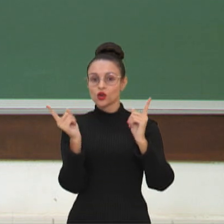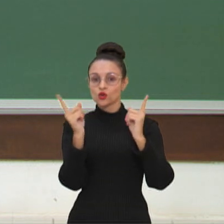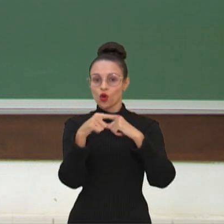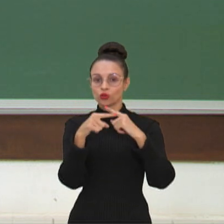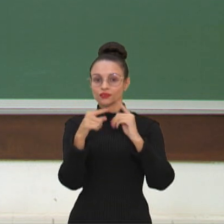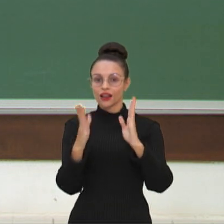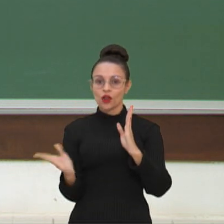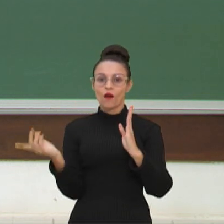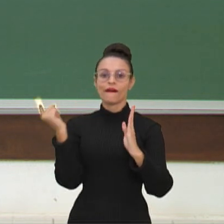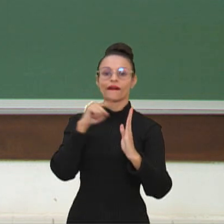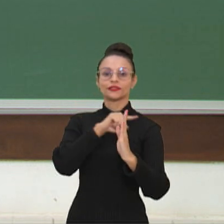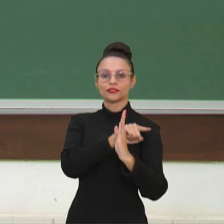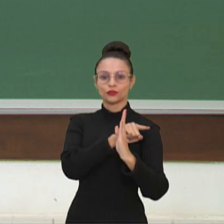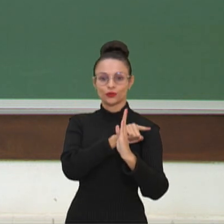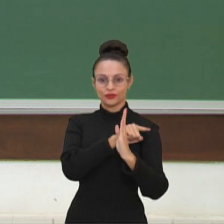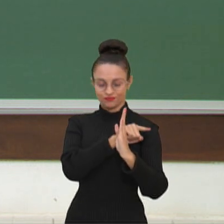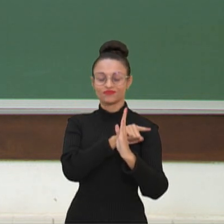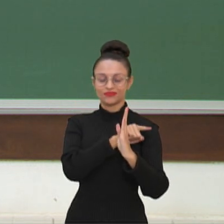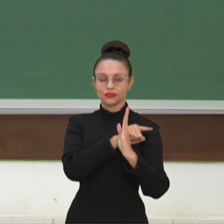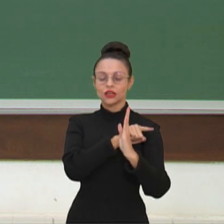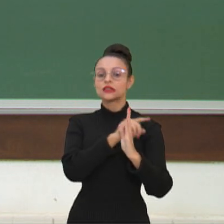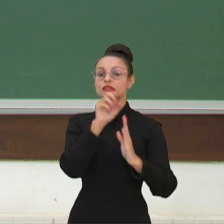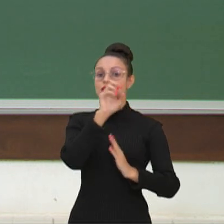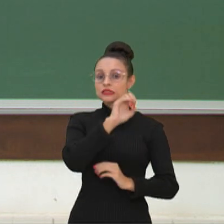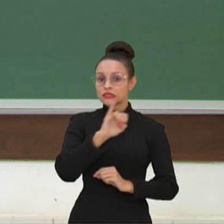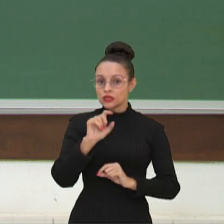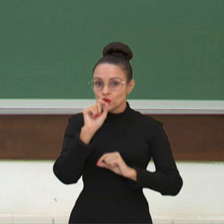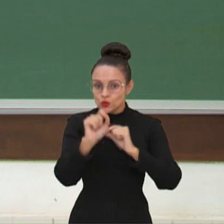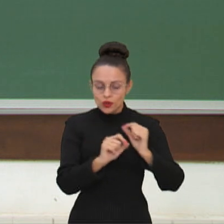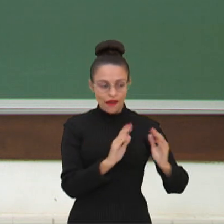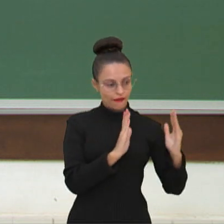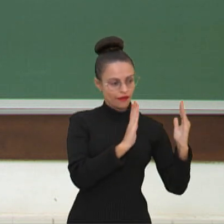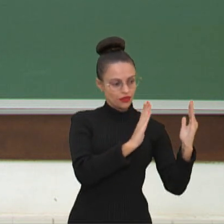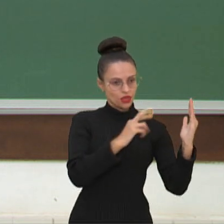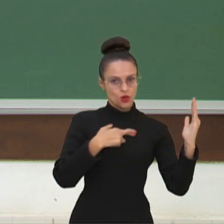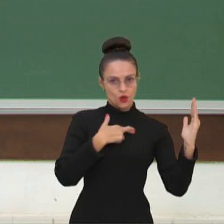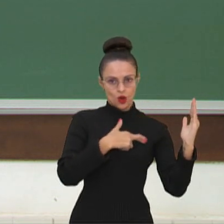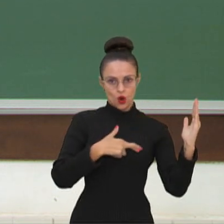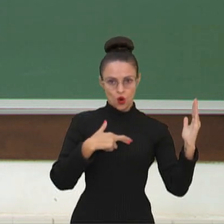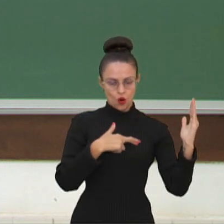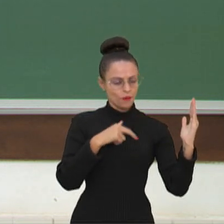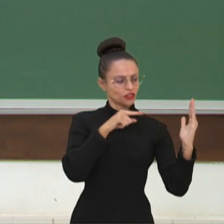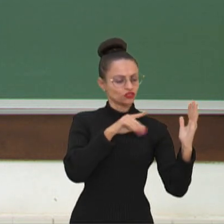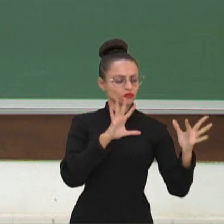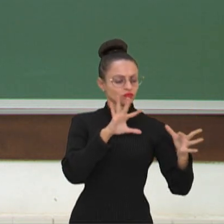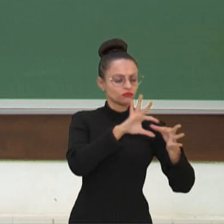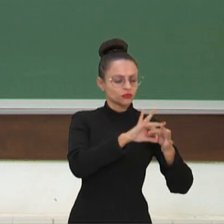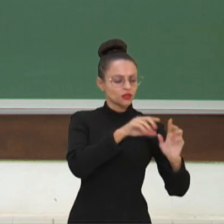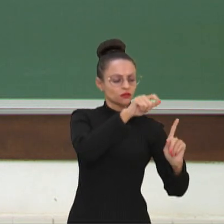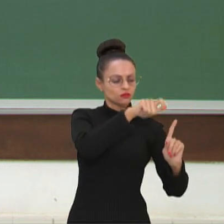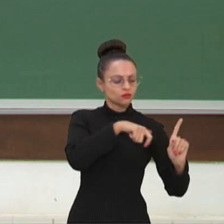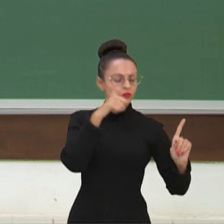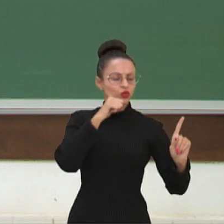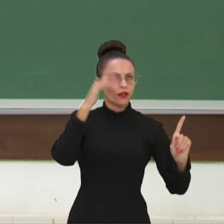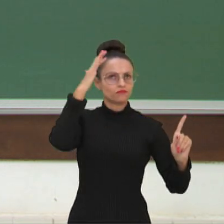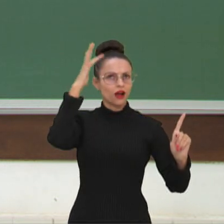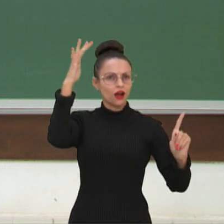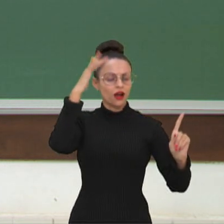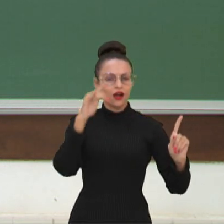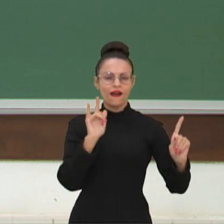né? A idealização da mulher ou a descrição da realidade? Será que era importante para o